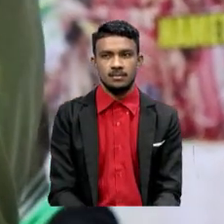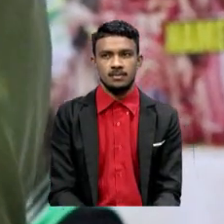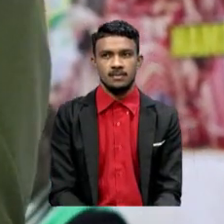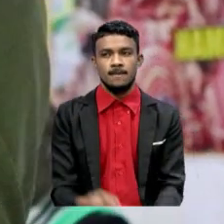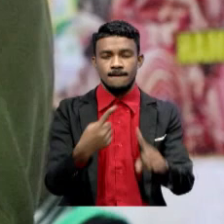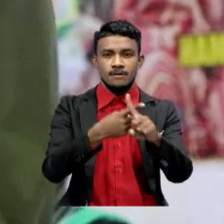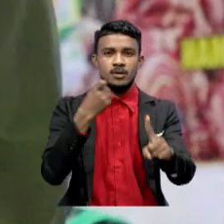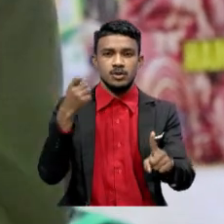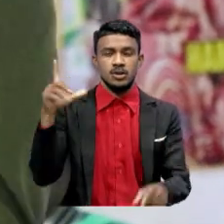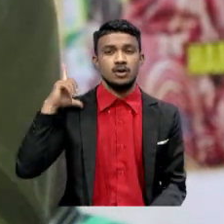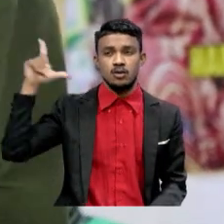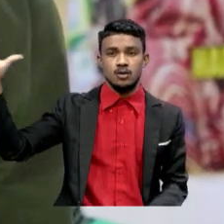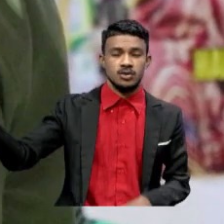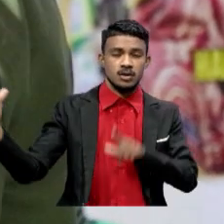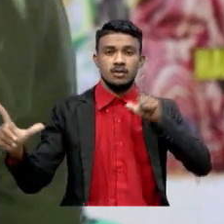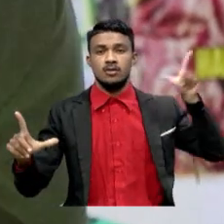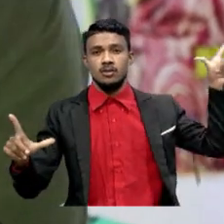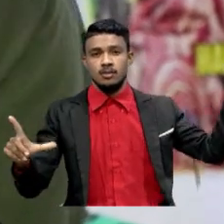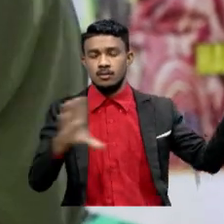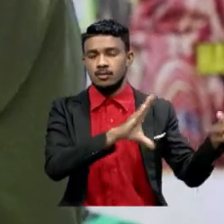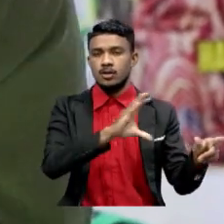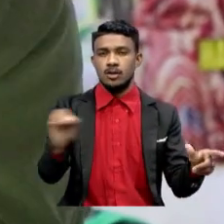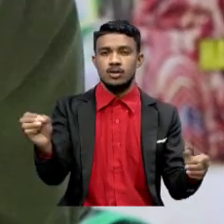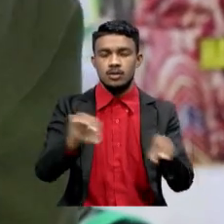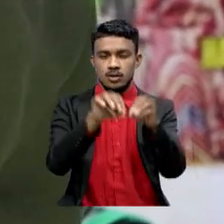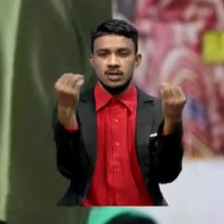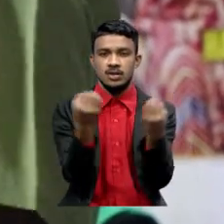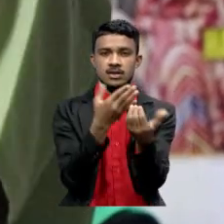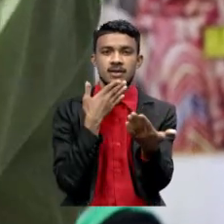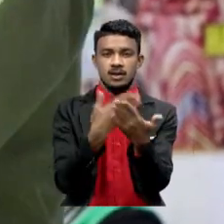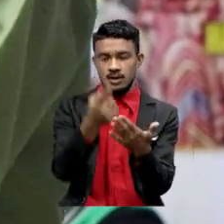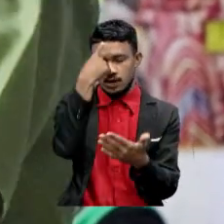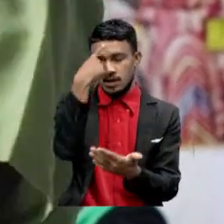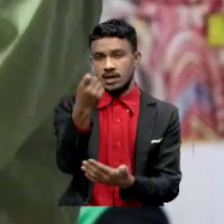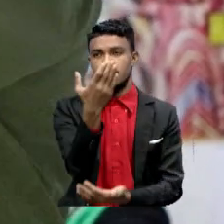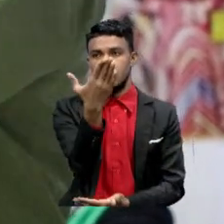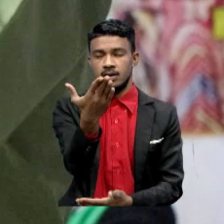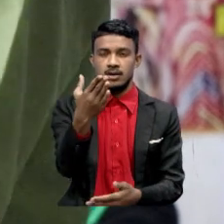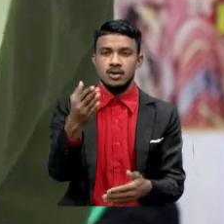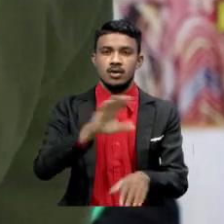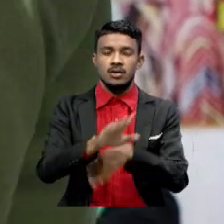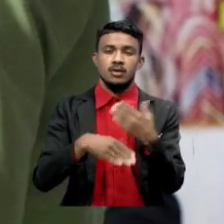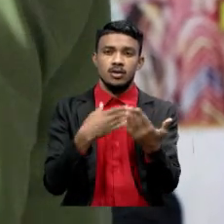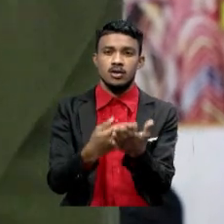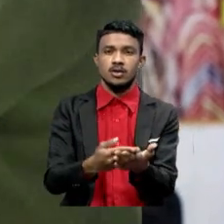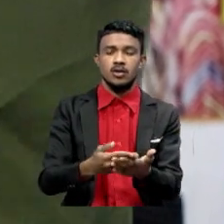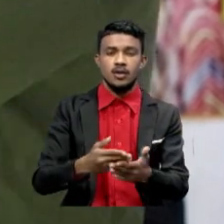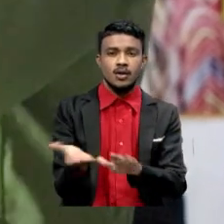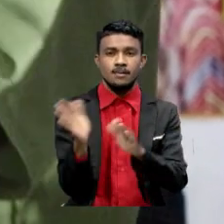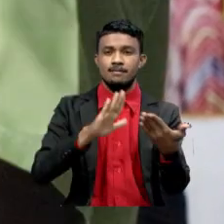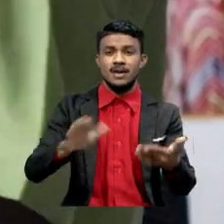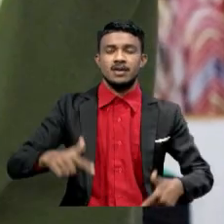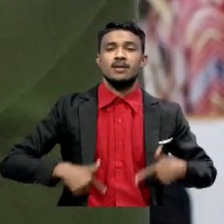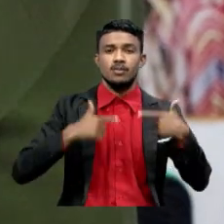Musik orang saya, baru orang saya, orang ini saya mahu abdi. Tahu mak musik saya kata mati tak musik orang sedang,